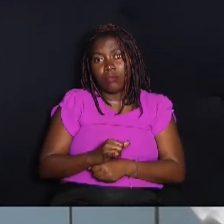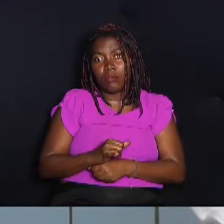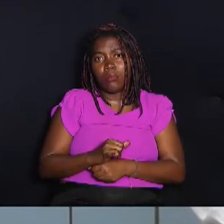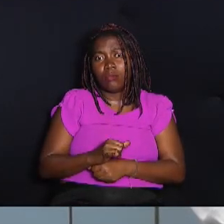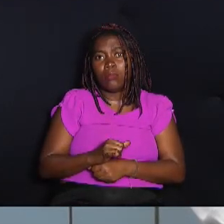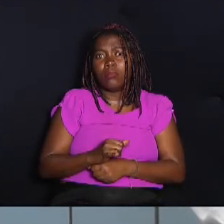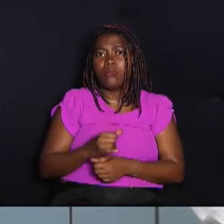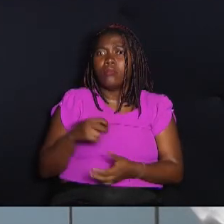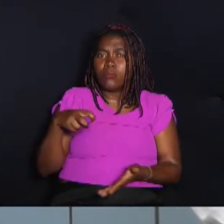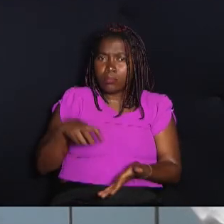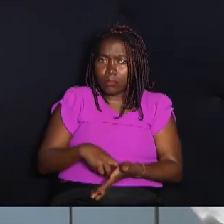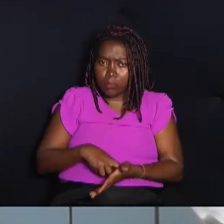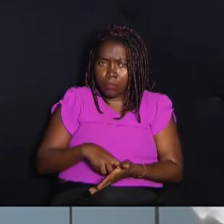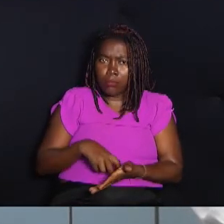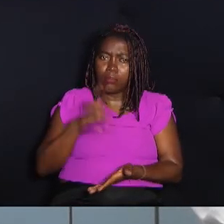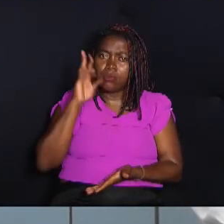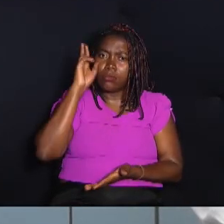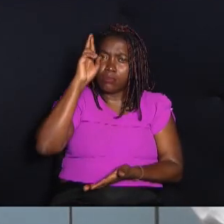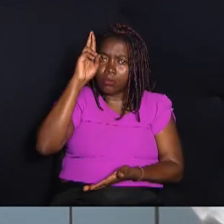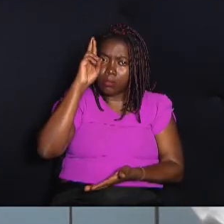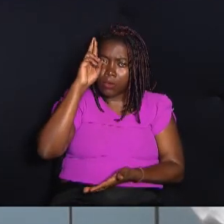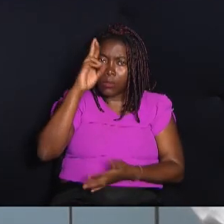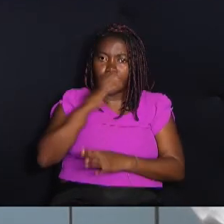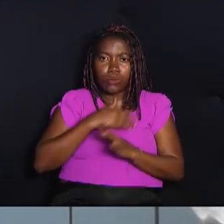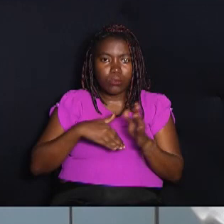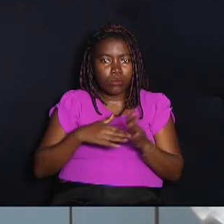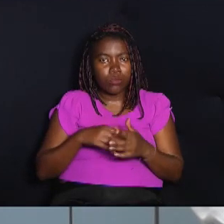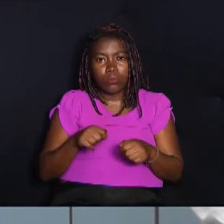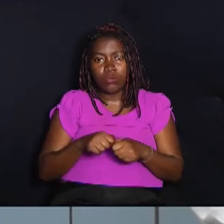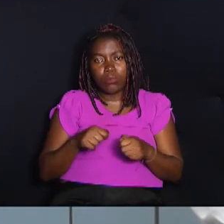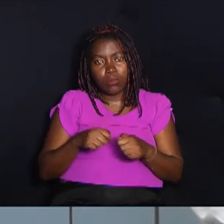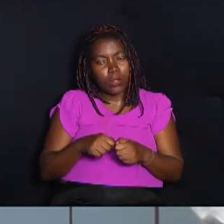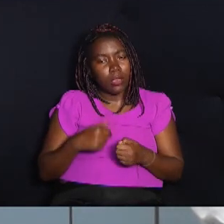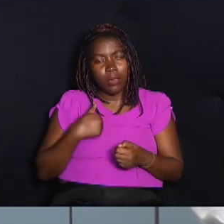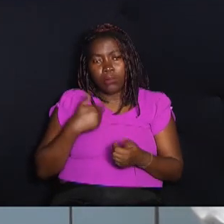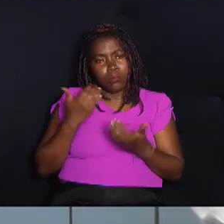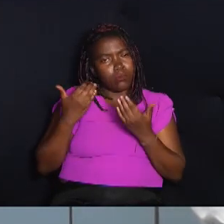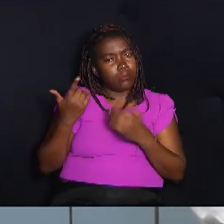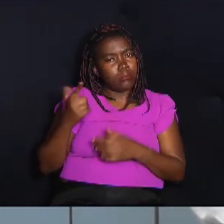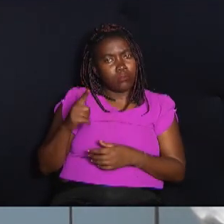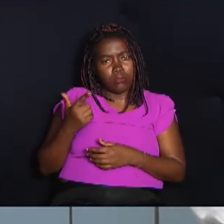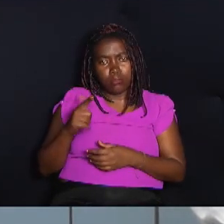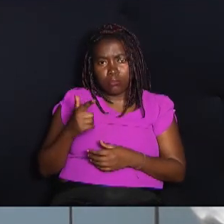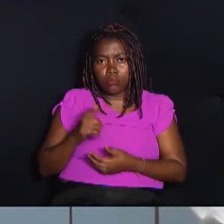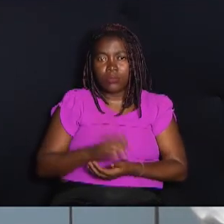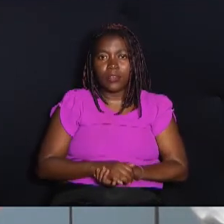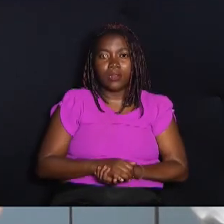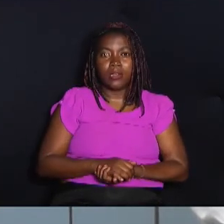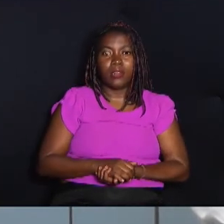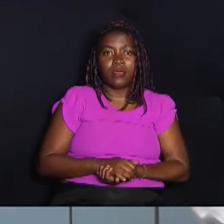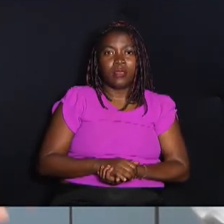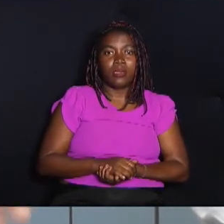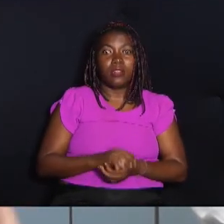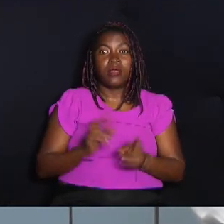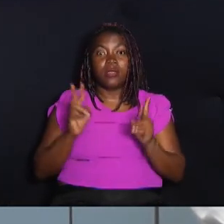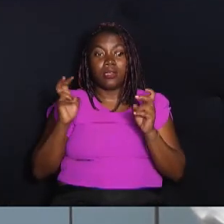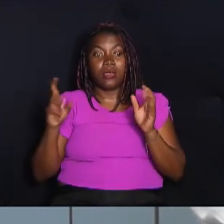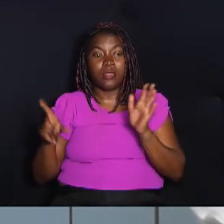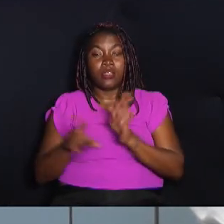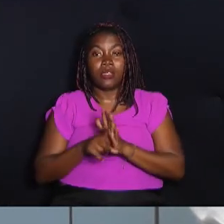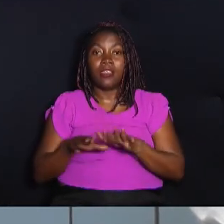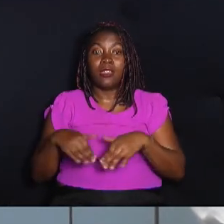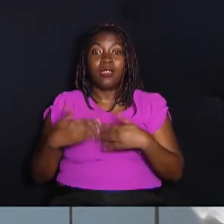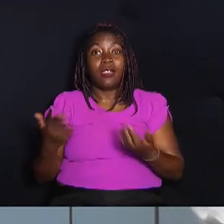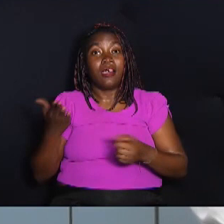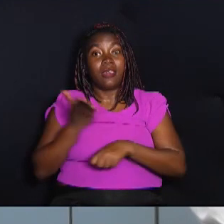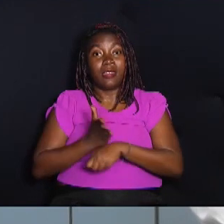penalizado ou responsabilizado por aquilo que fez. Eu não tenho dúvida que isso a gente avançou muito em termos de legislação. Agora é colocar em prática, né? As